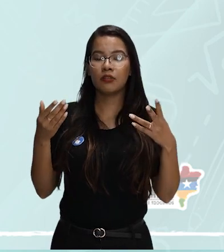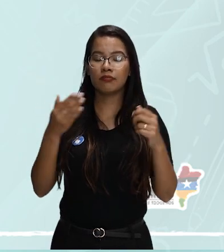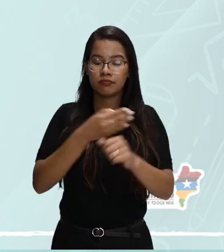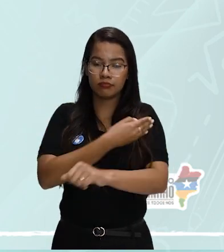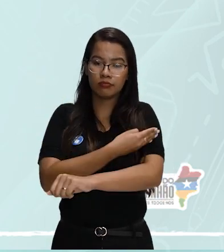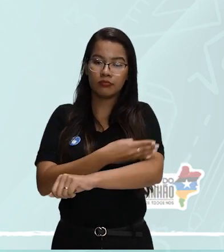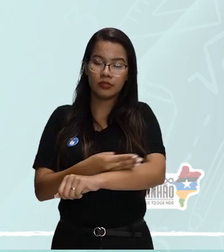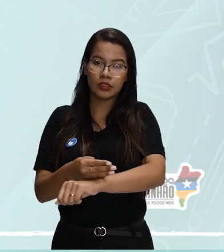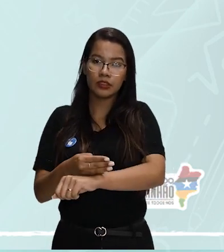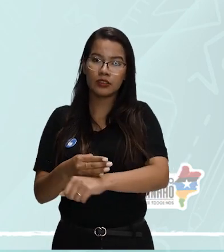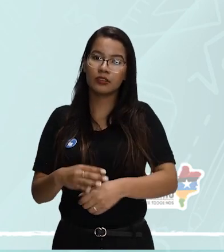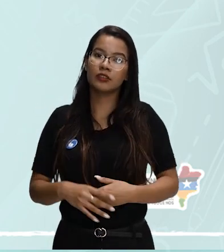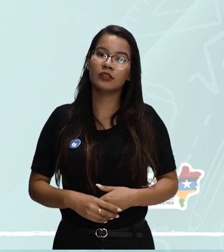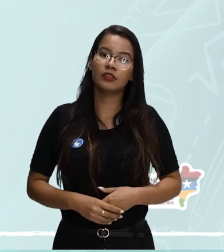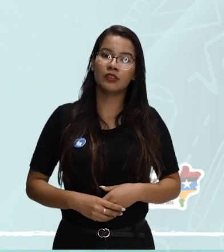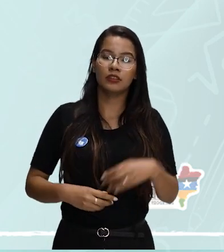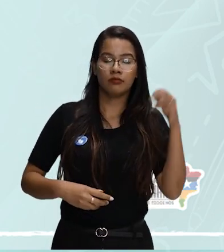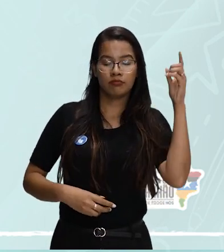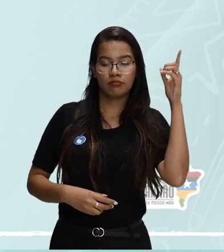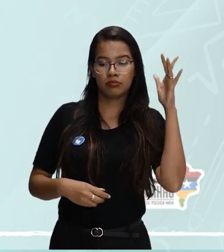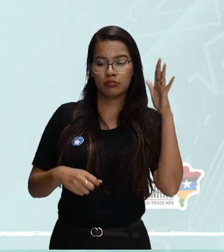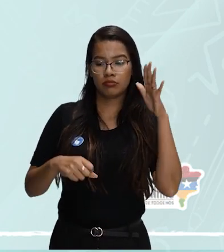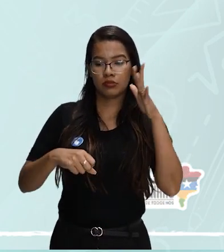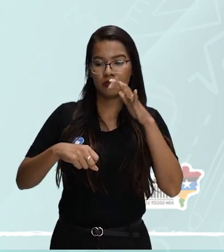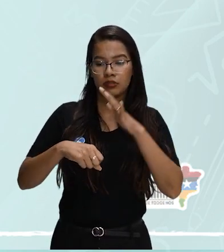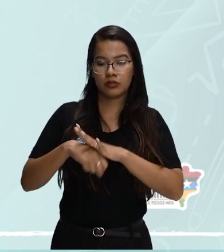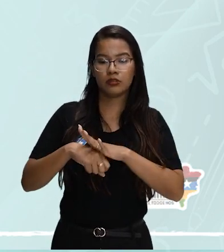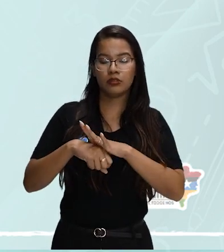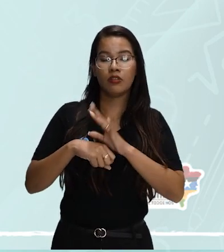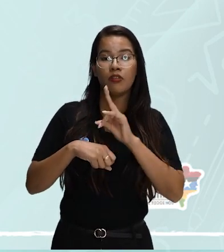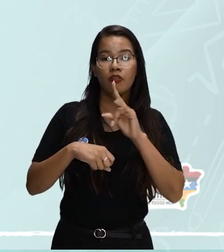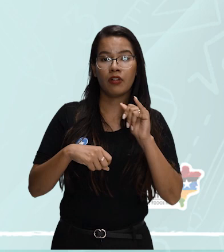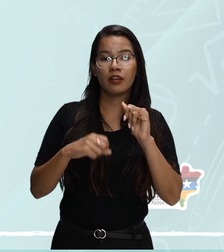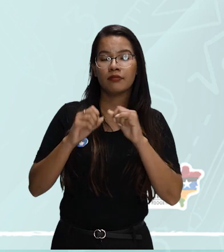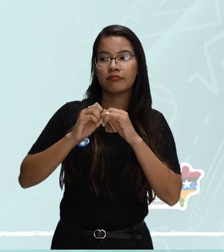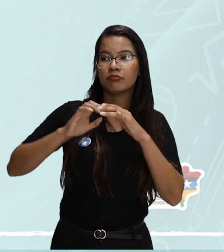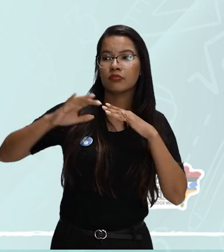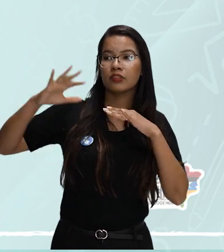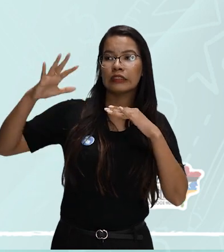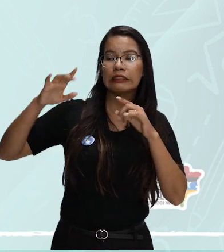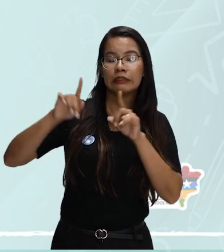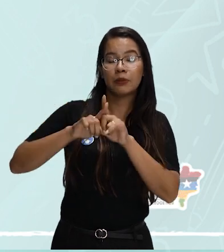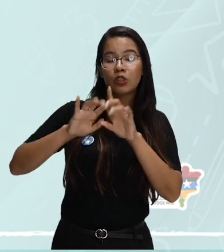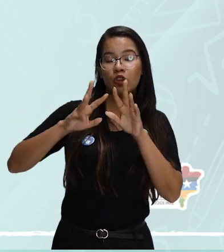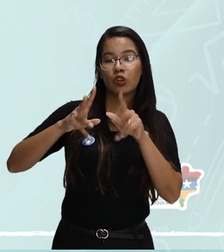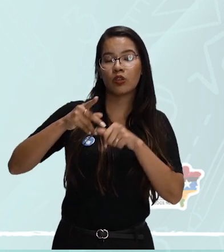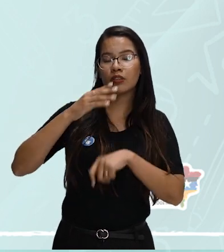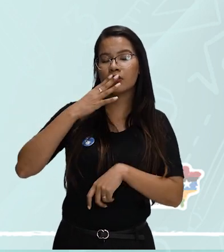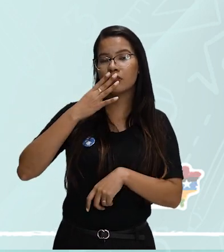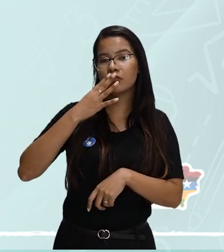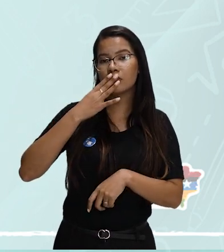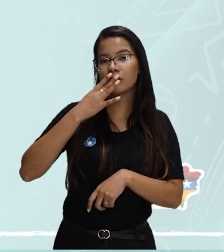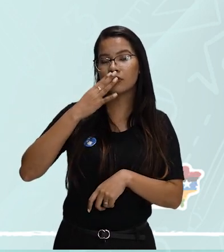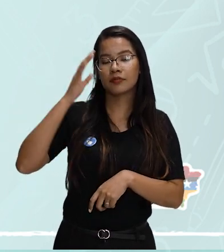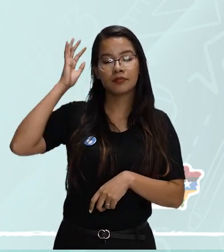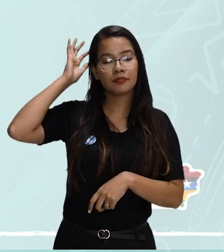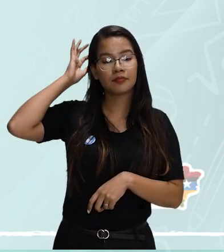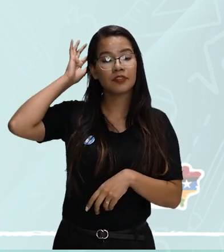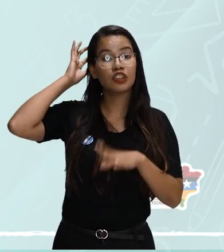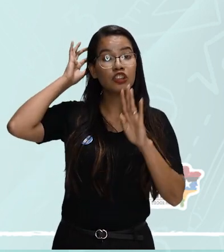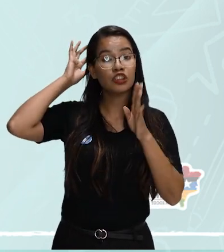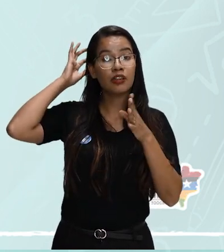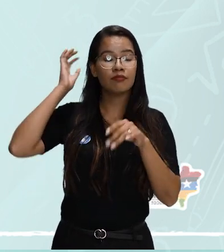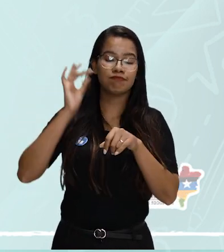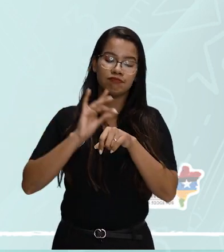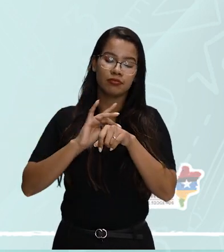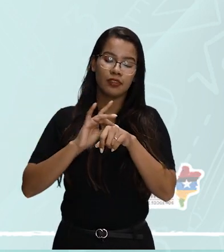branca incidindo sobre o corpo branco vai refletir também todas as cores, no caso, a cor branca.